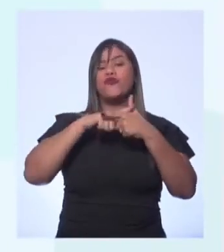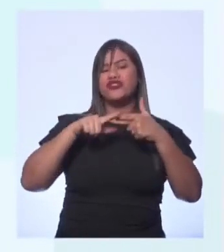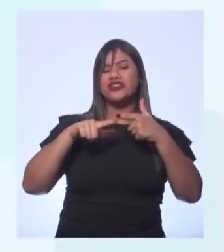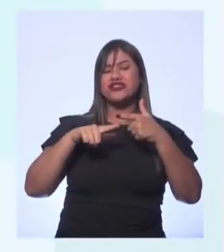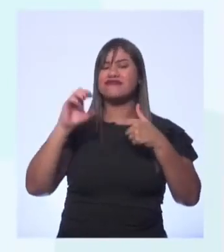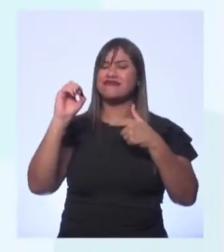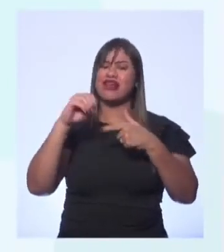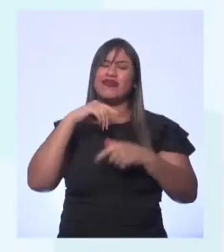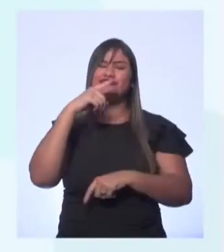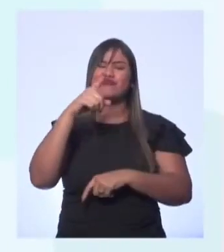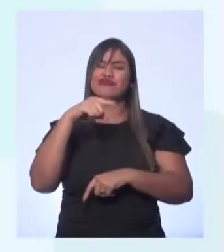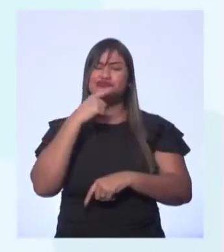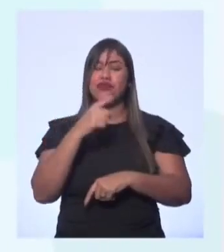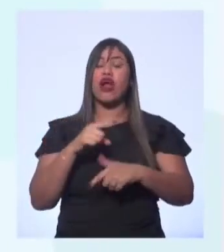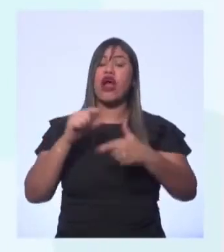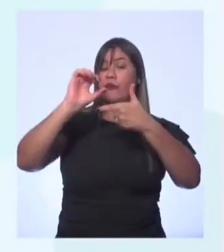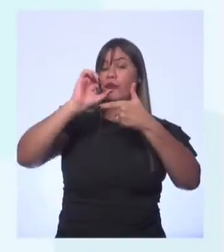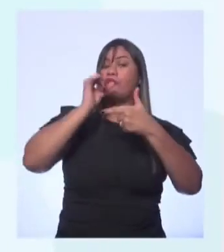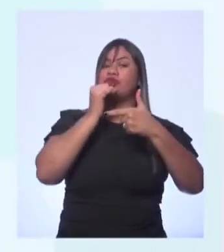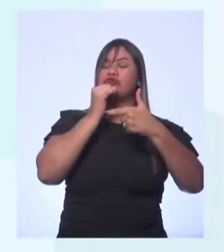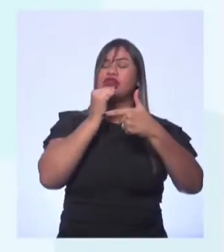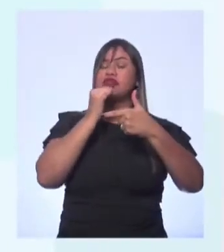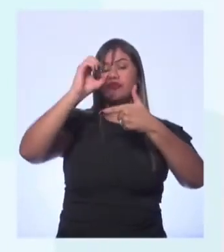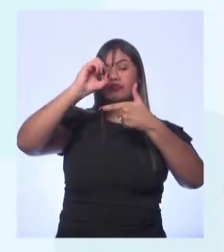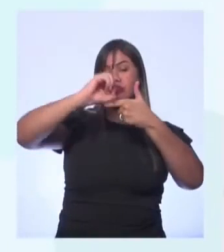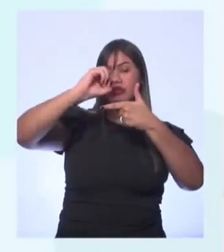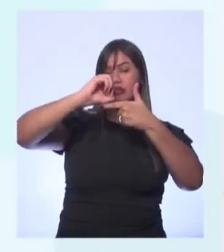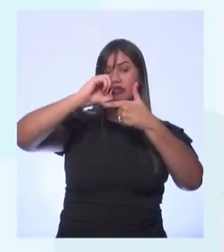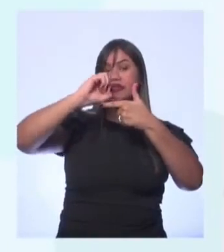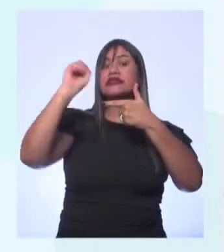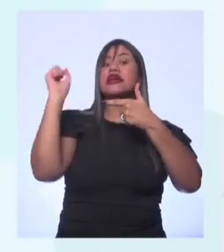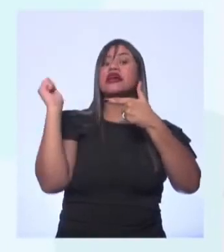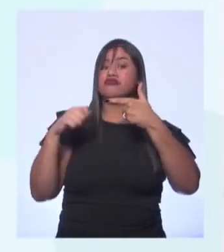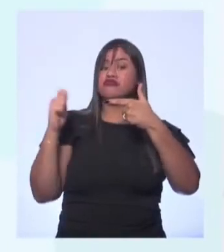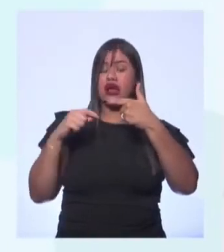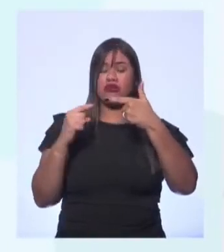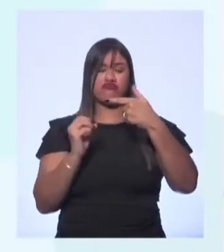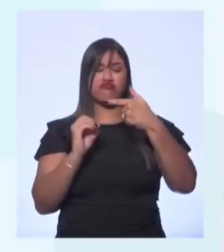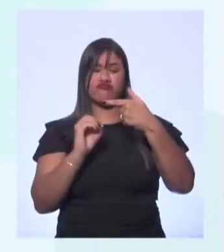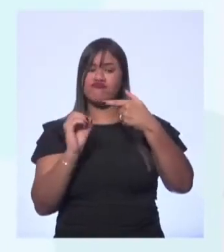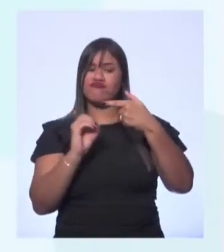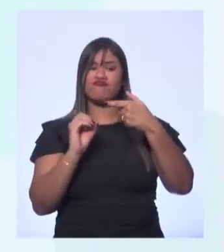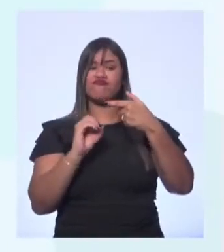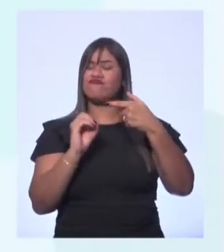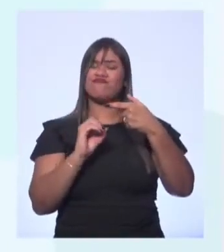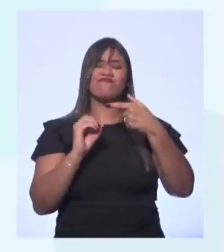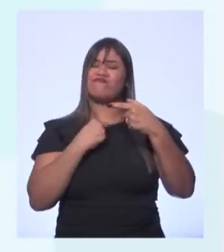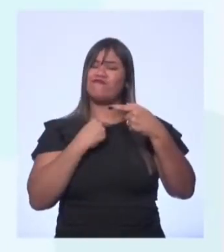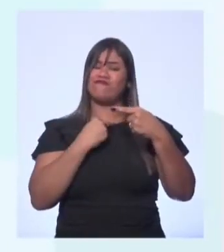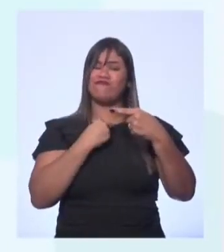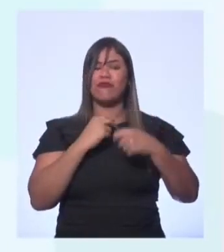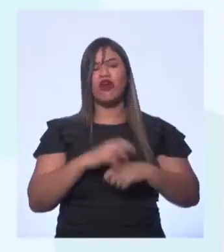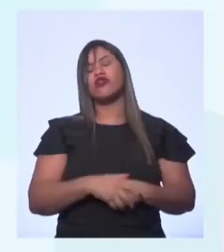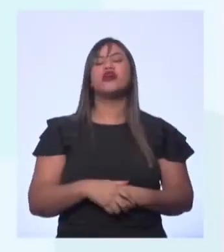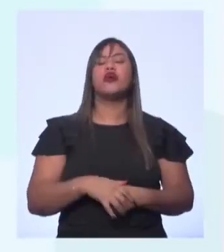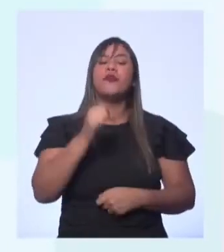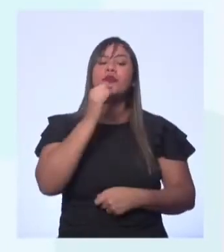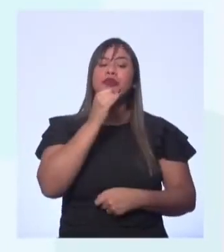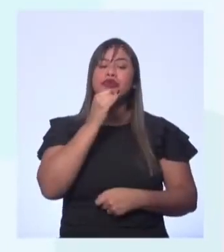Então, a grandeza de cima pode até ser zero, mas a de baixo não pode. Então, peguei um exemplo aí para ver se vocês lembram lá do primeiro